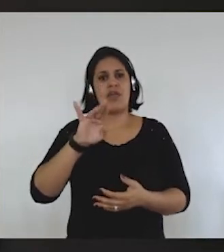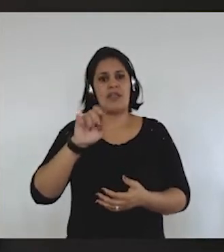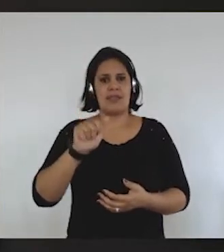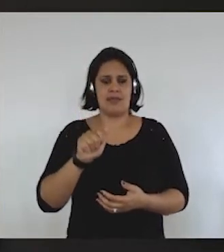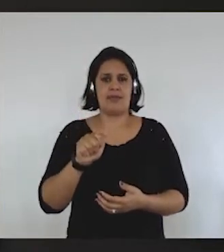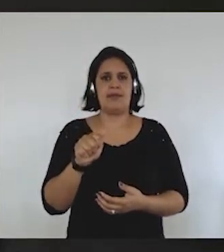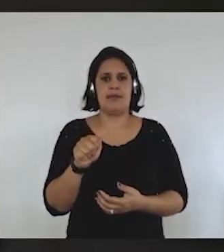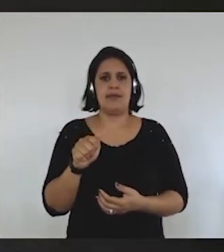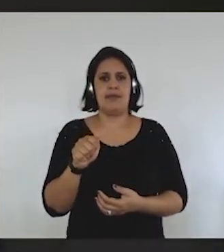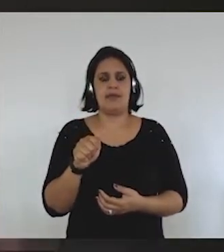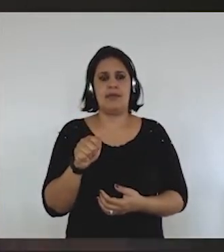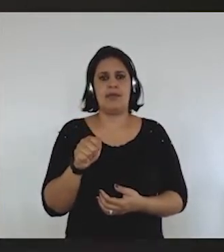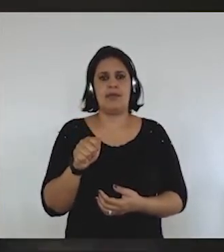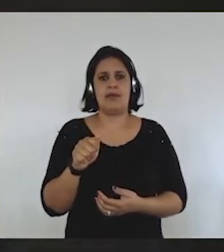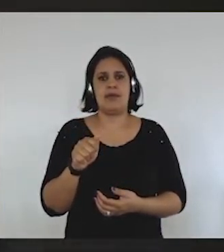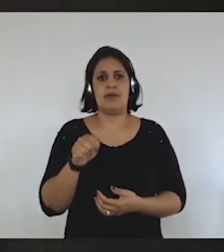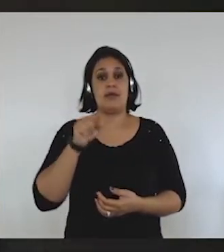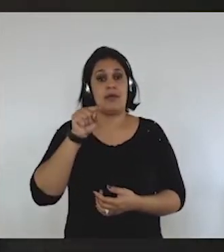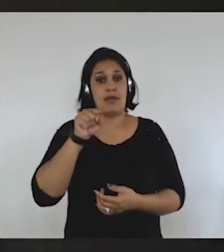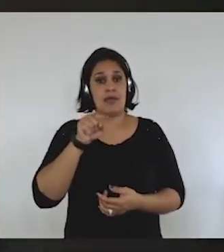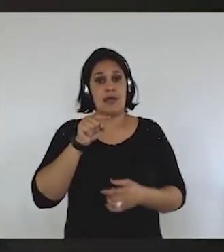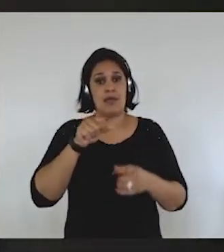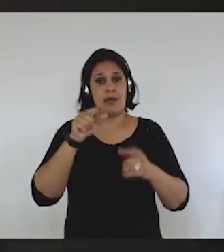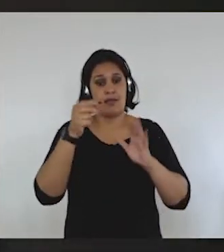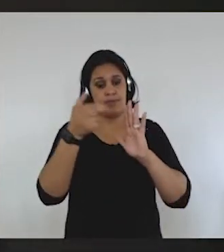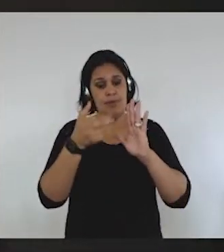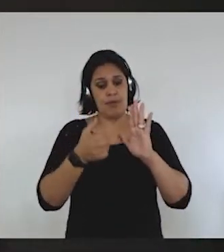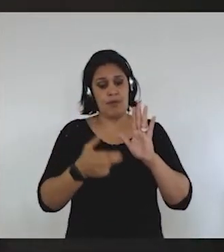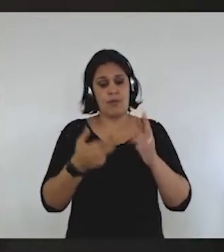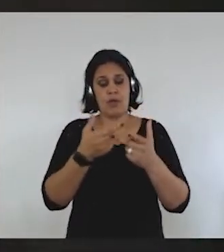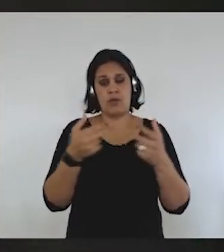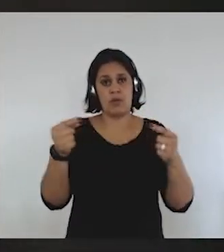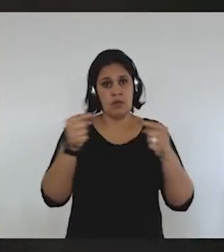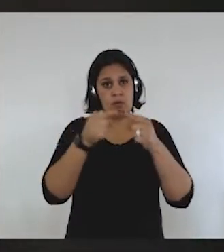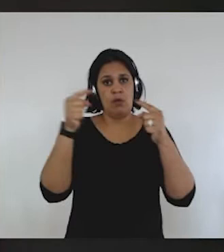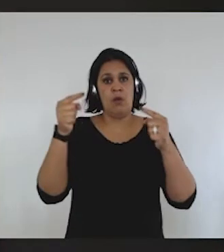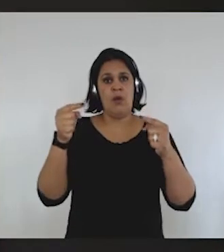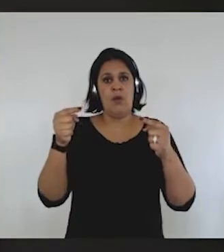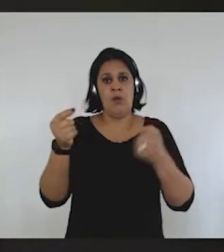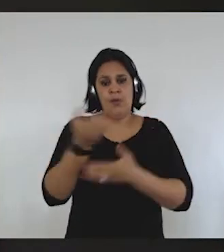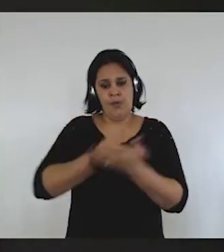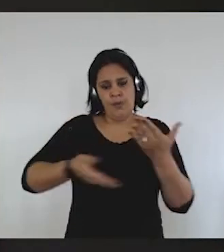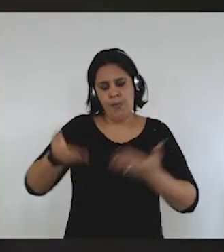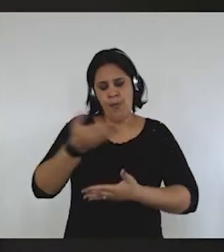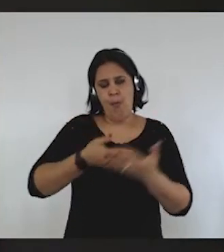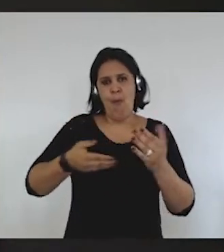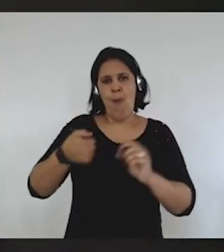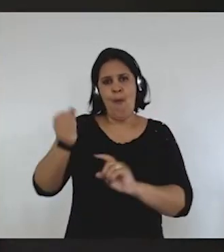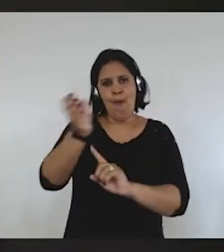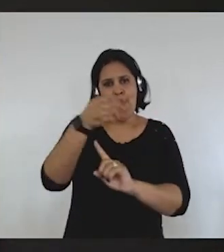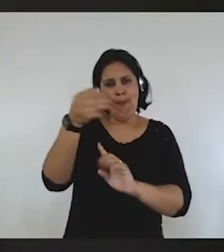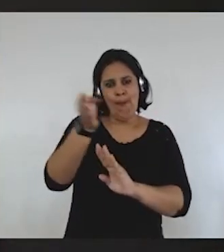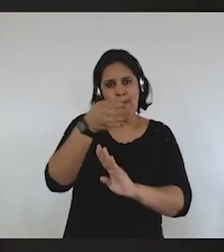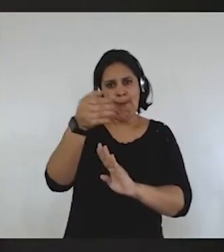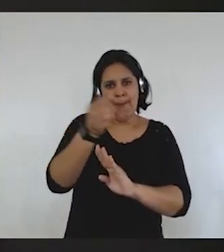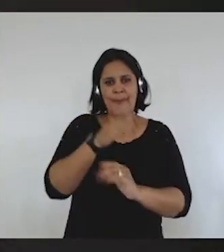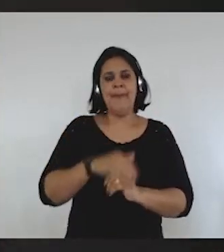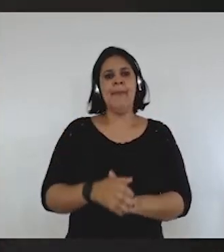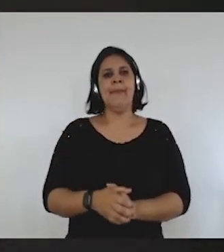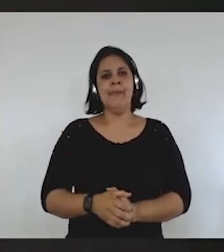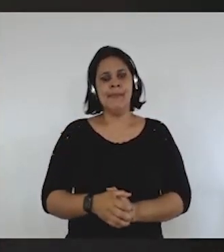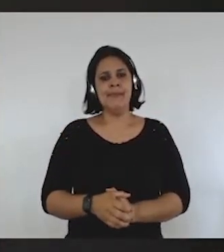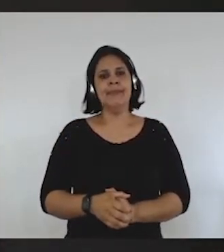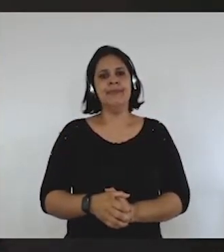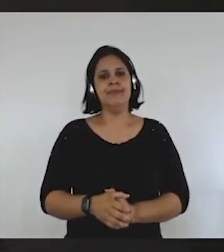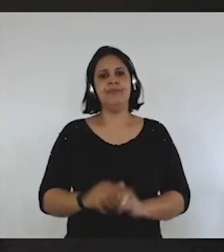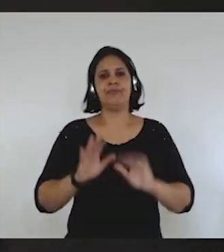convenção que regulamenta as questões diplomáticas. O que decidiu o ministro